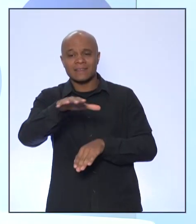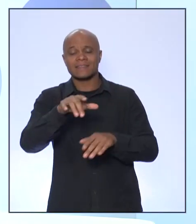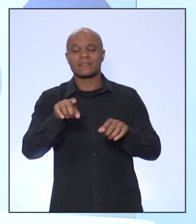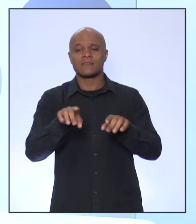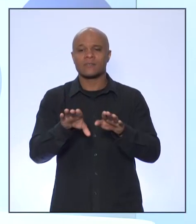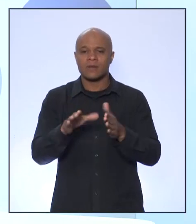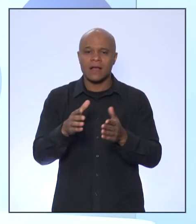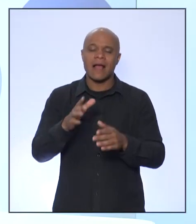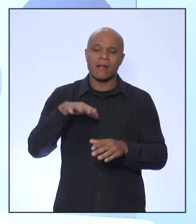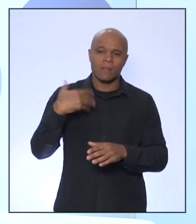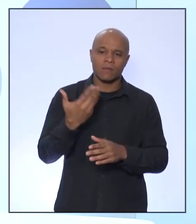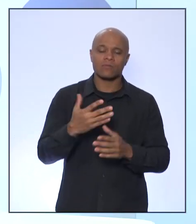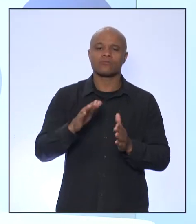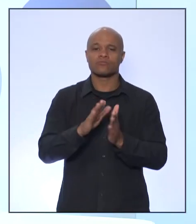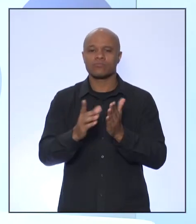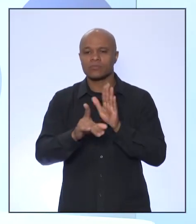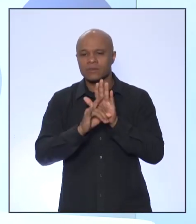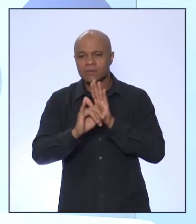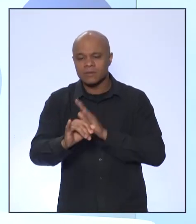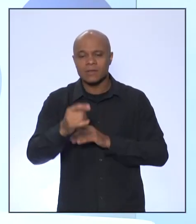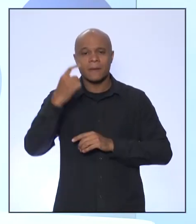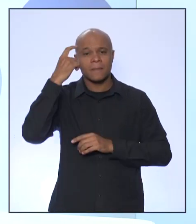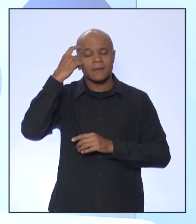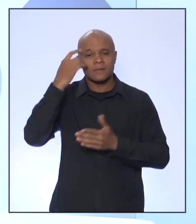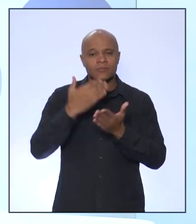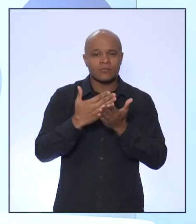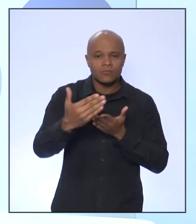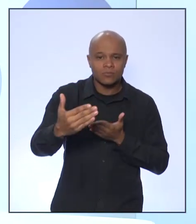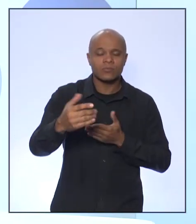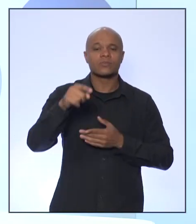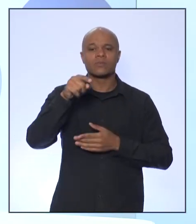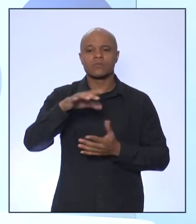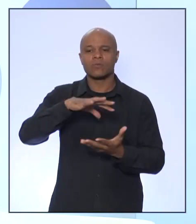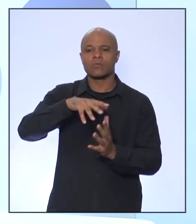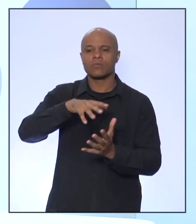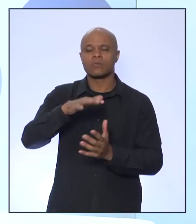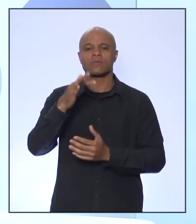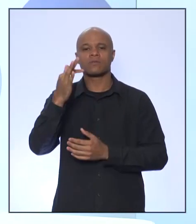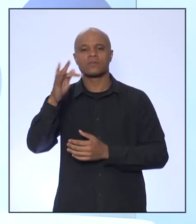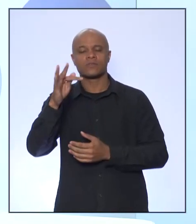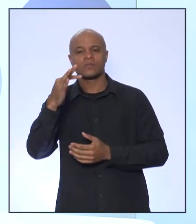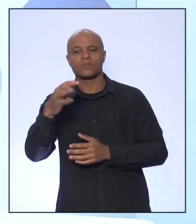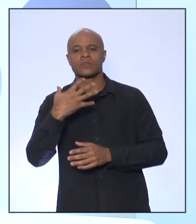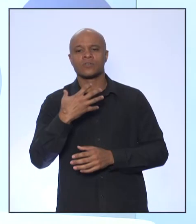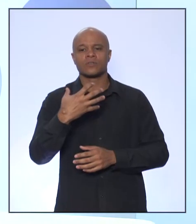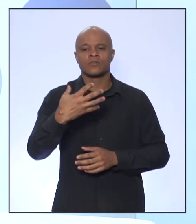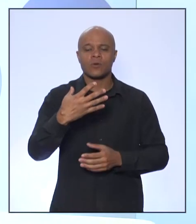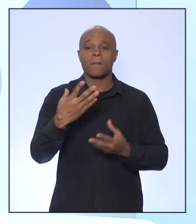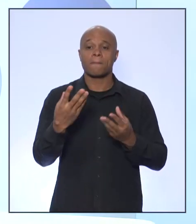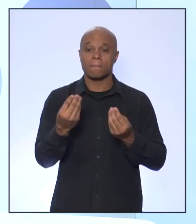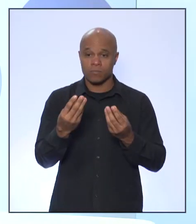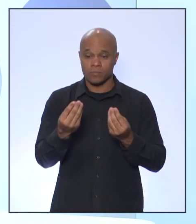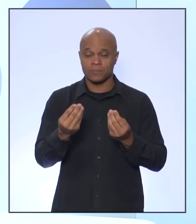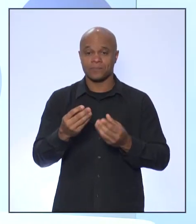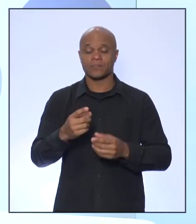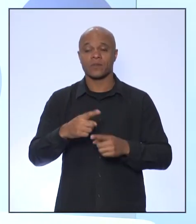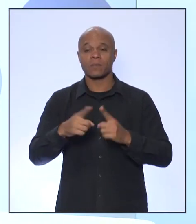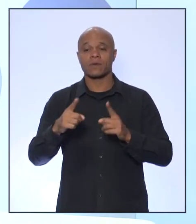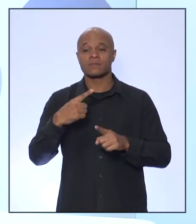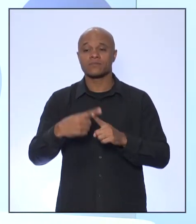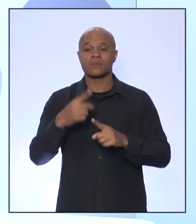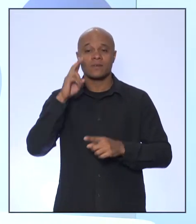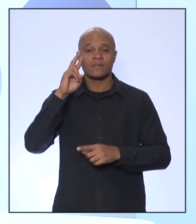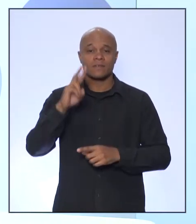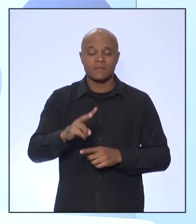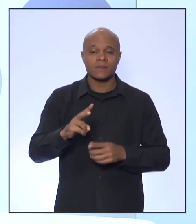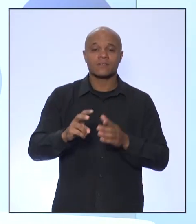foi moldada através desses pensamentos iluministas, né? A Revolução Francesa, ela tem também grandes influências na nossa Constituição, porque vocês vejam, o